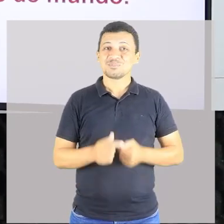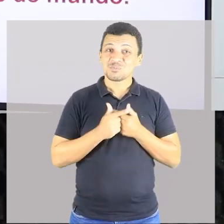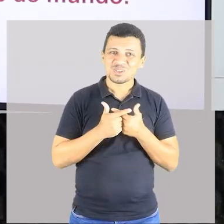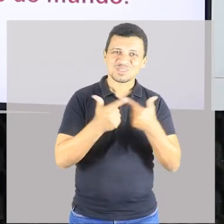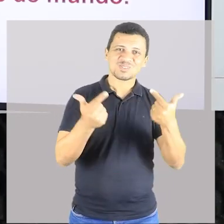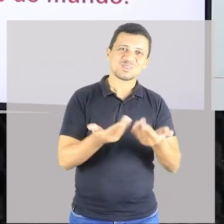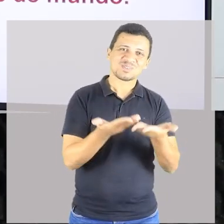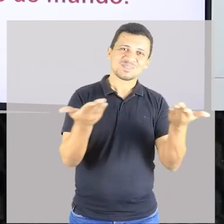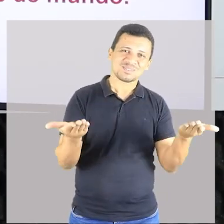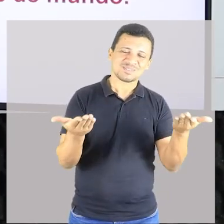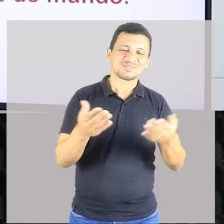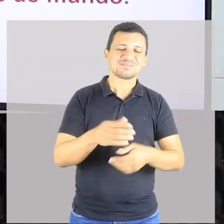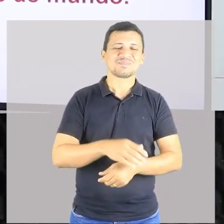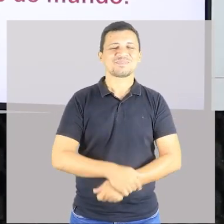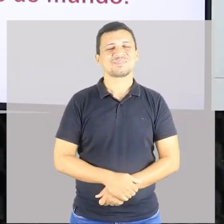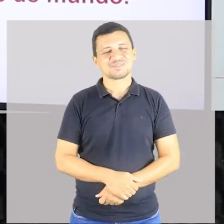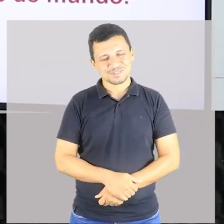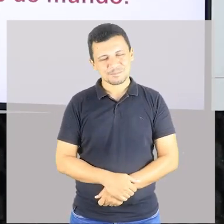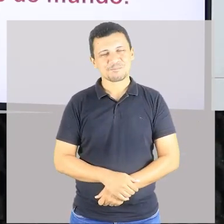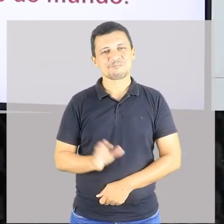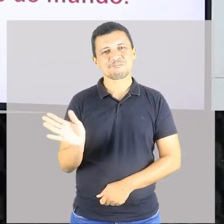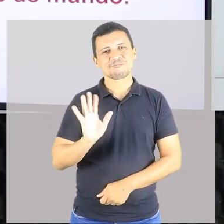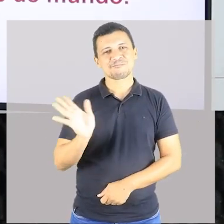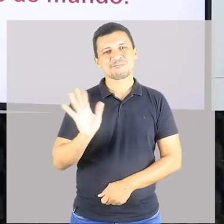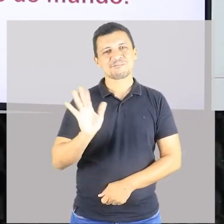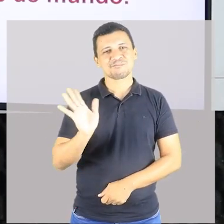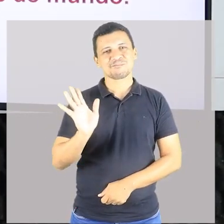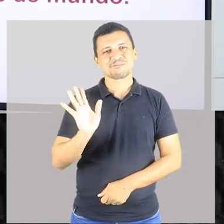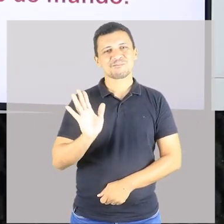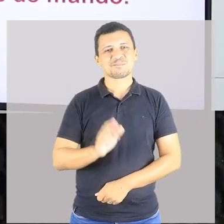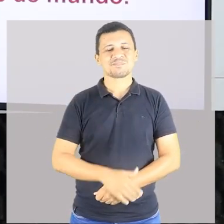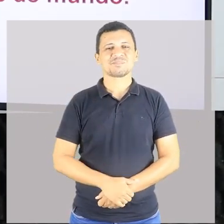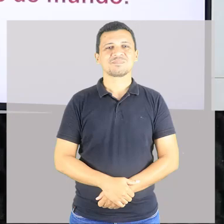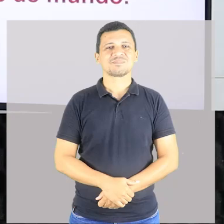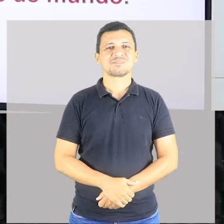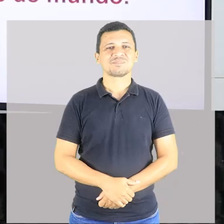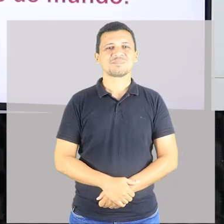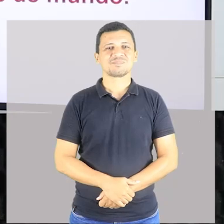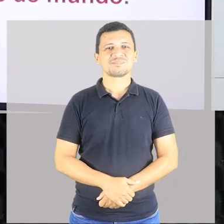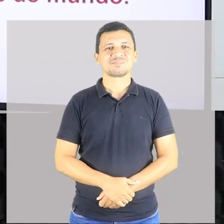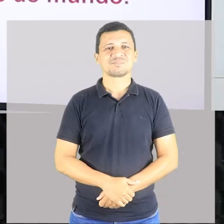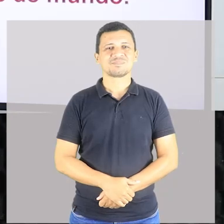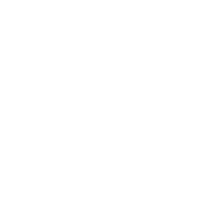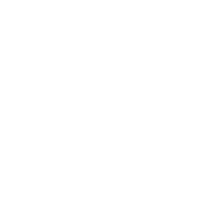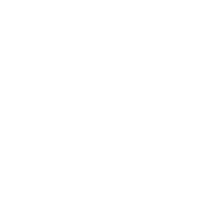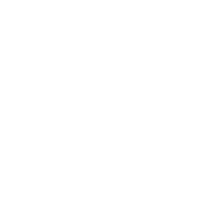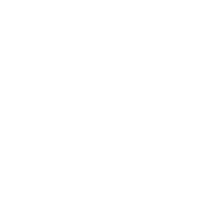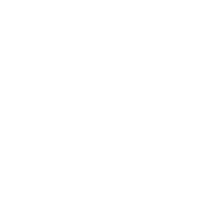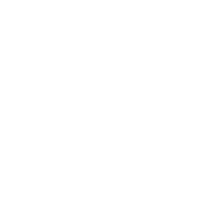sorte, tamo junto, te espero na próxima aula. Valeu, saudações geográficas!